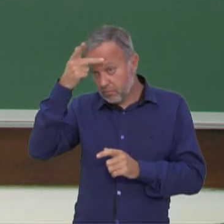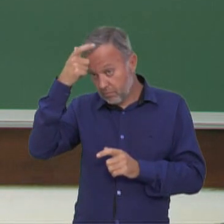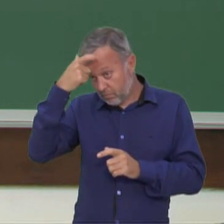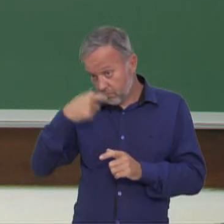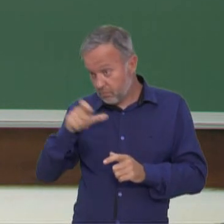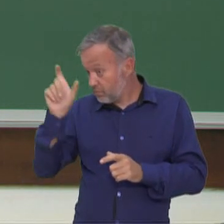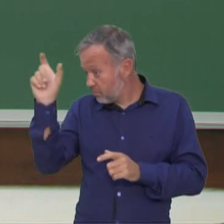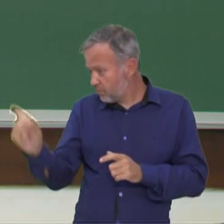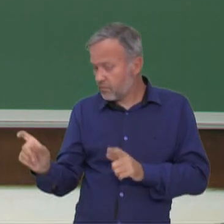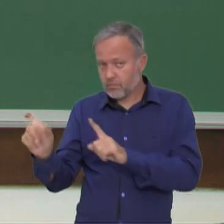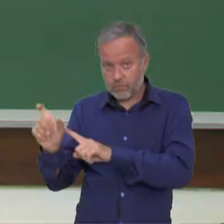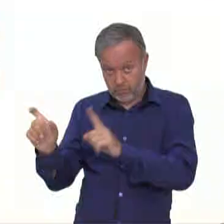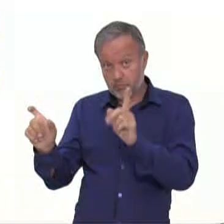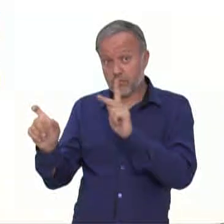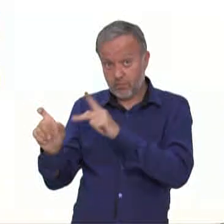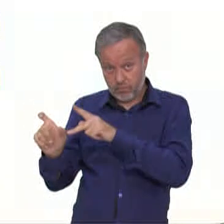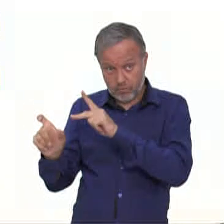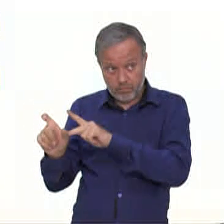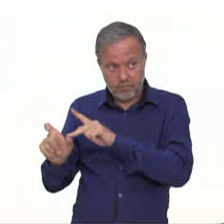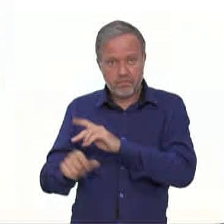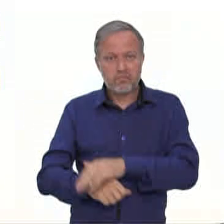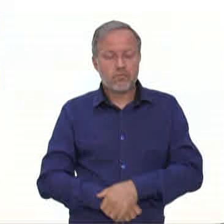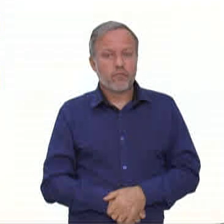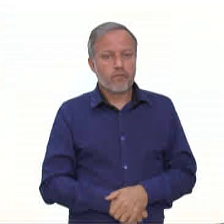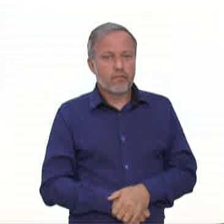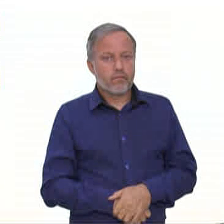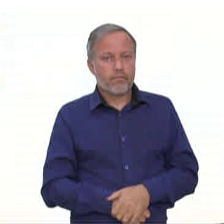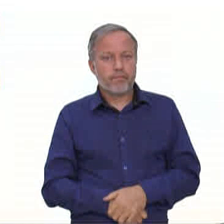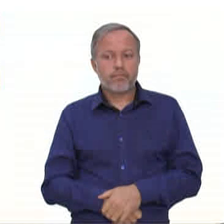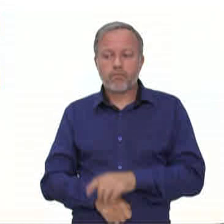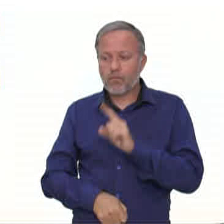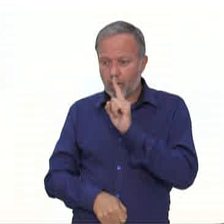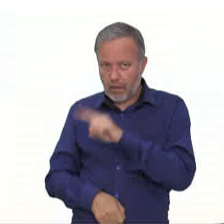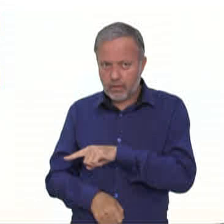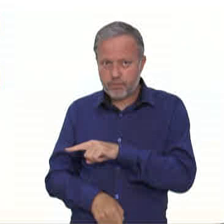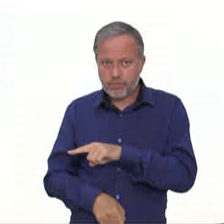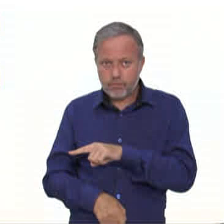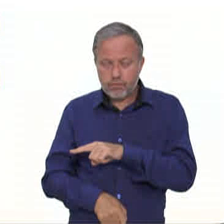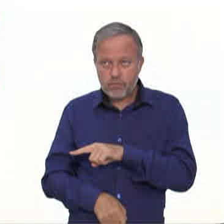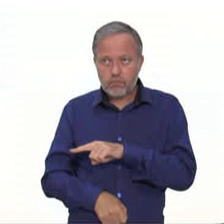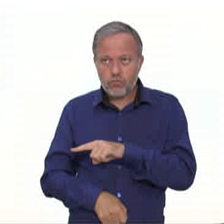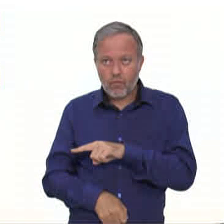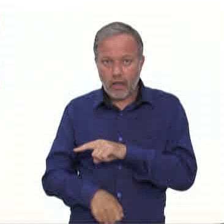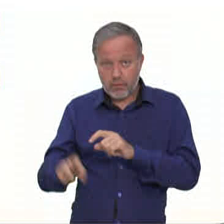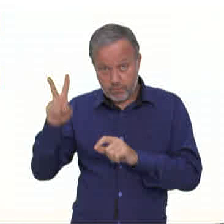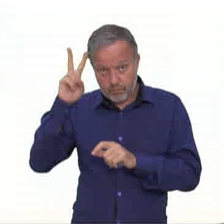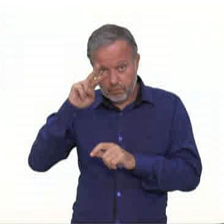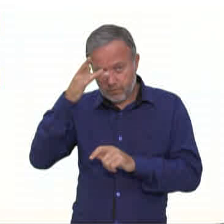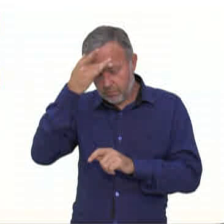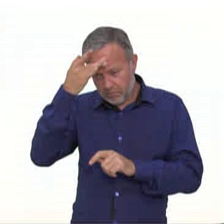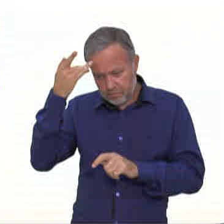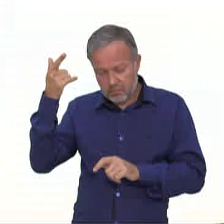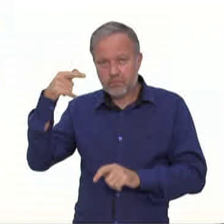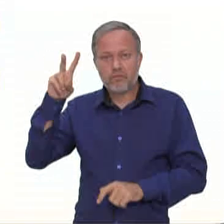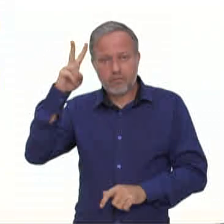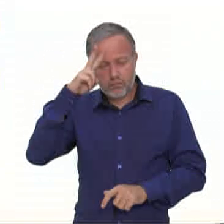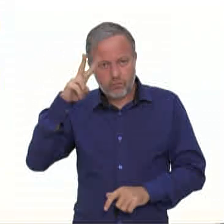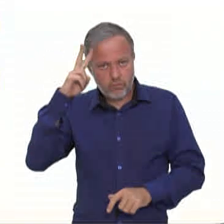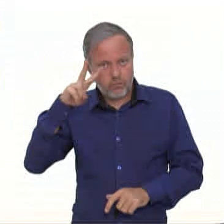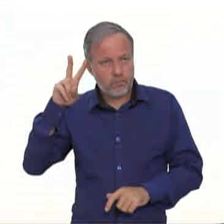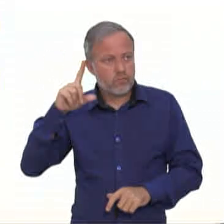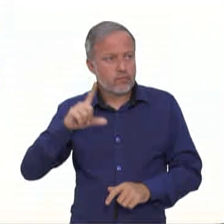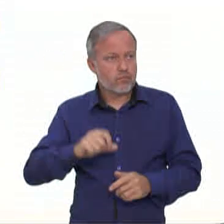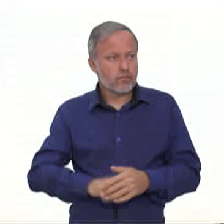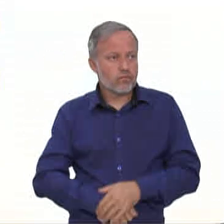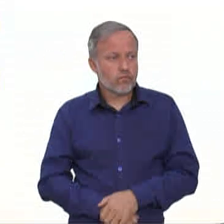informações da vida de alguém. As biografias, elas são produzidas por escritores, jornalistas, historiadores. Por que